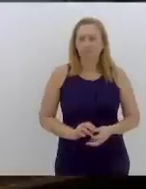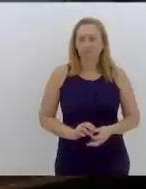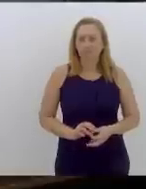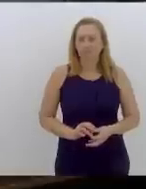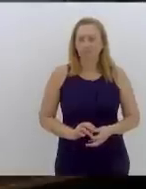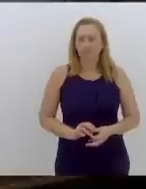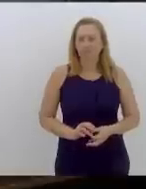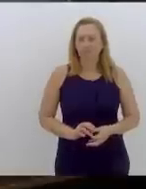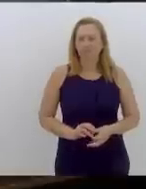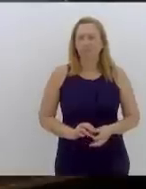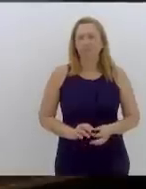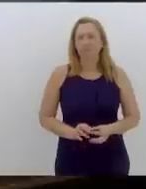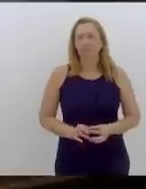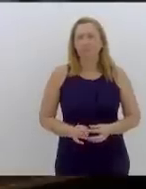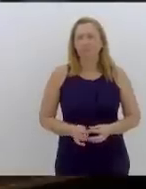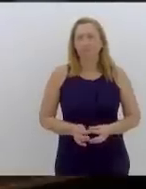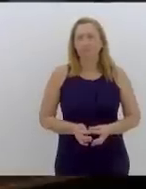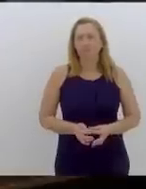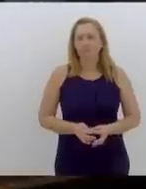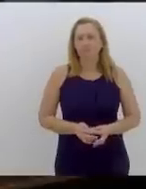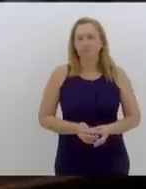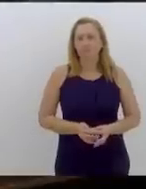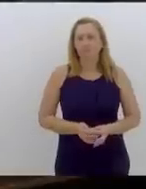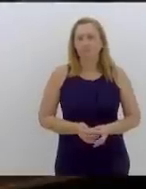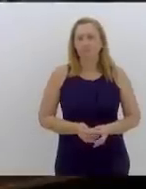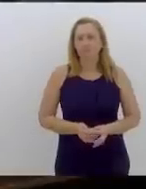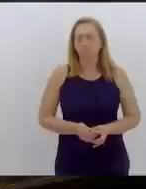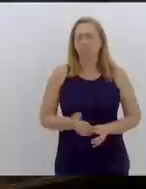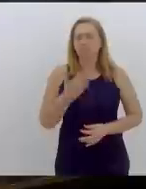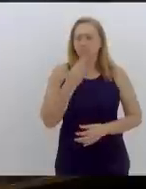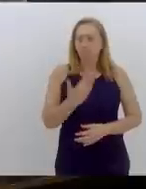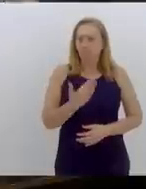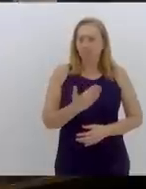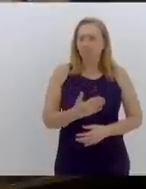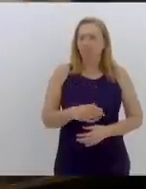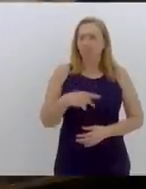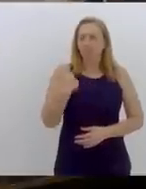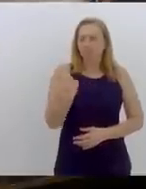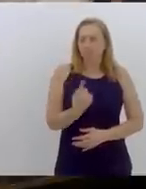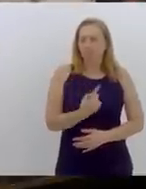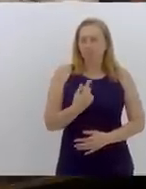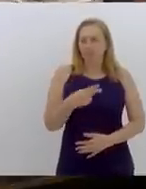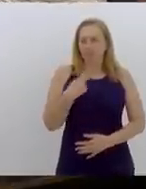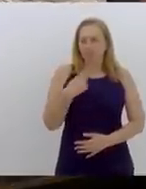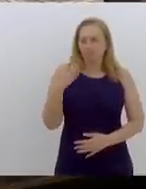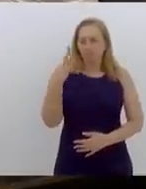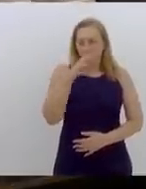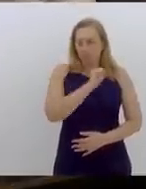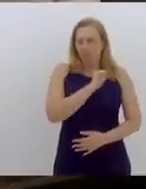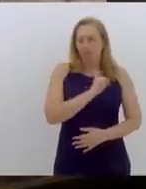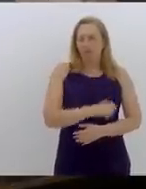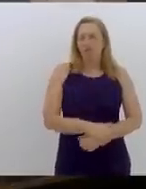gente vamos só só gostaria de fazer um pedido para que nós falássemos rapidinho